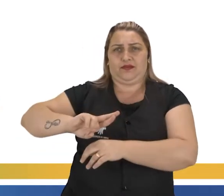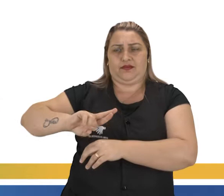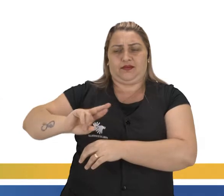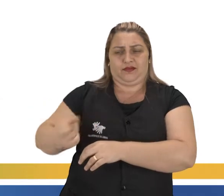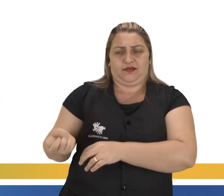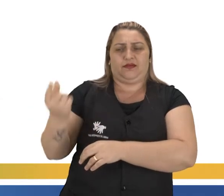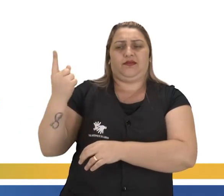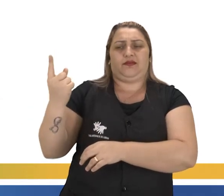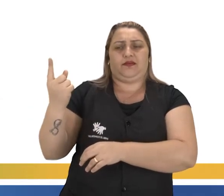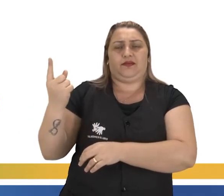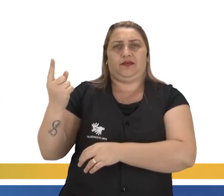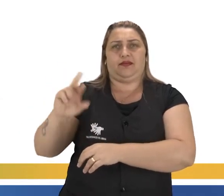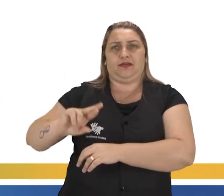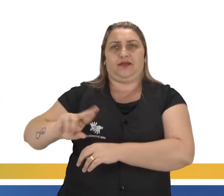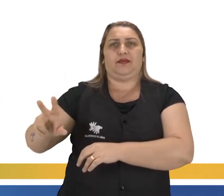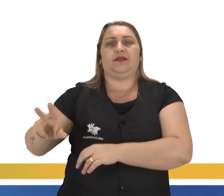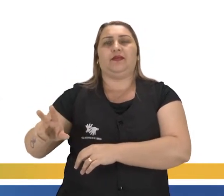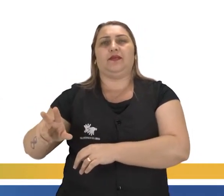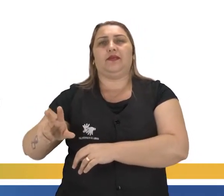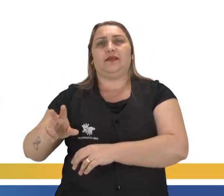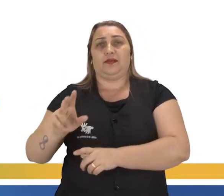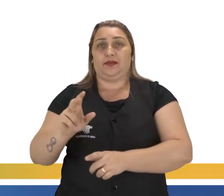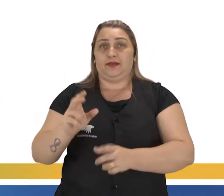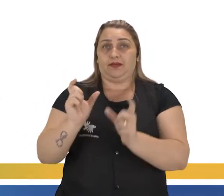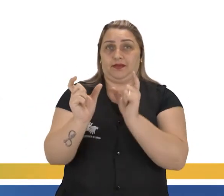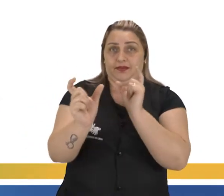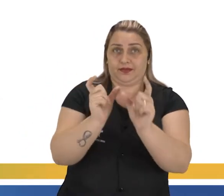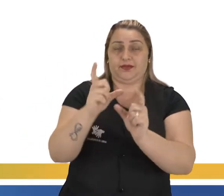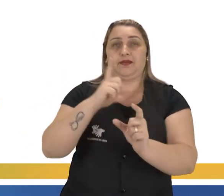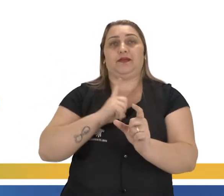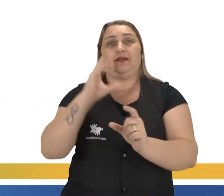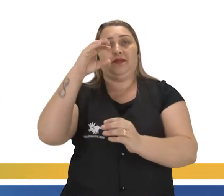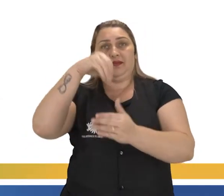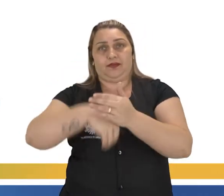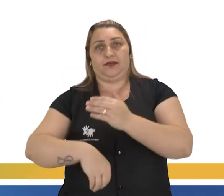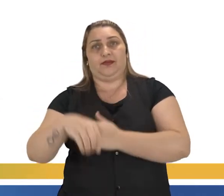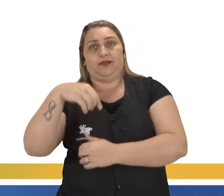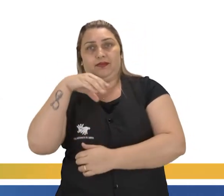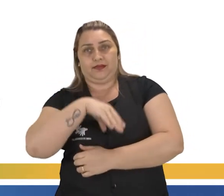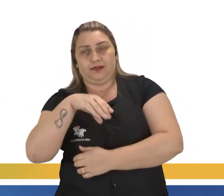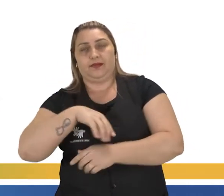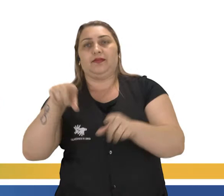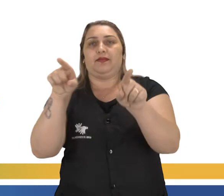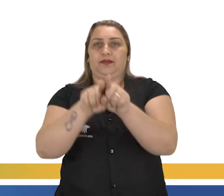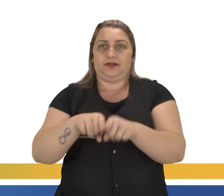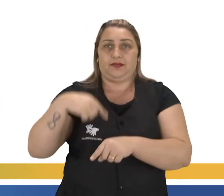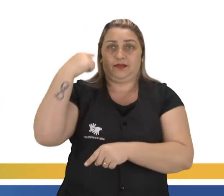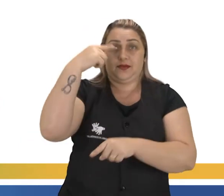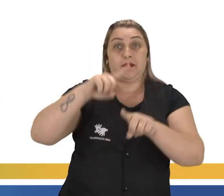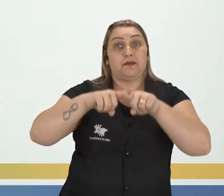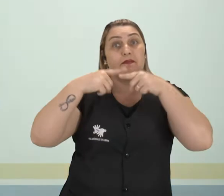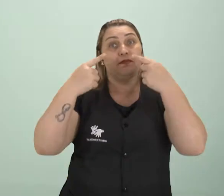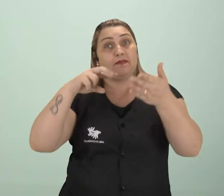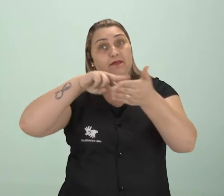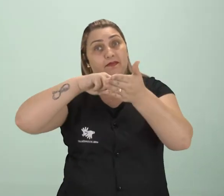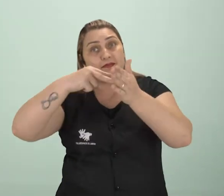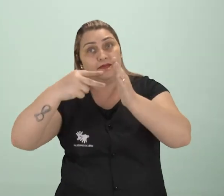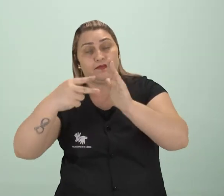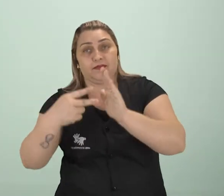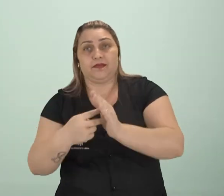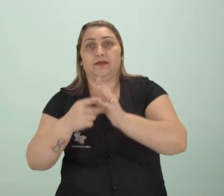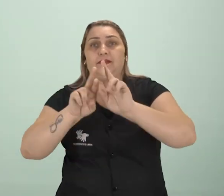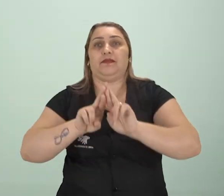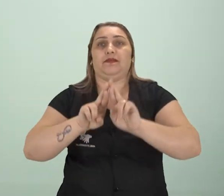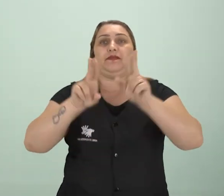espanhol. Então, a palavra esquisito existe tanto dentro do português, como do espanhol, mas que